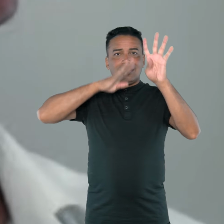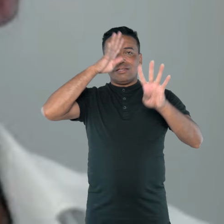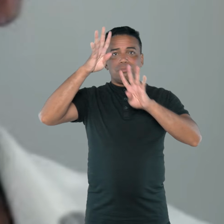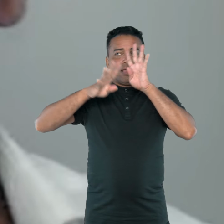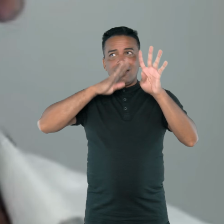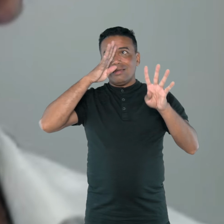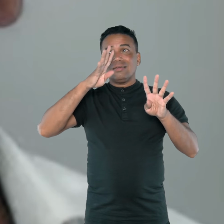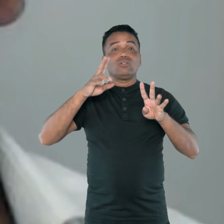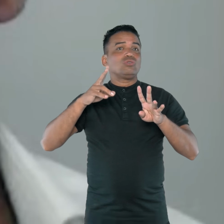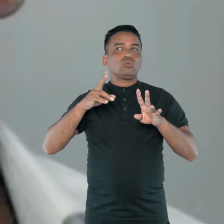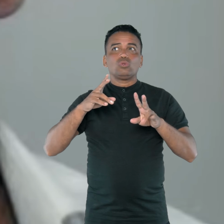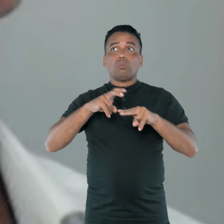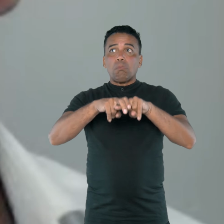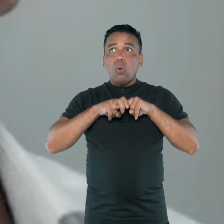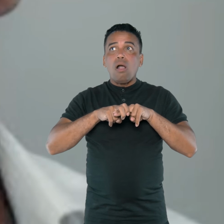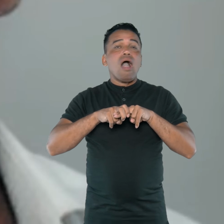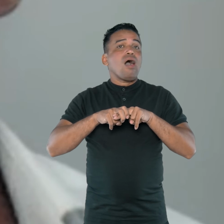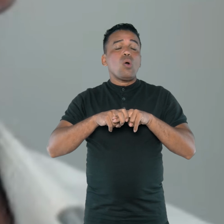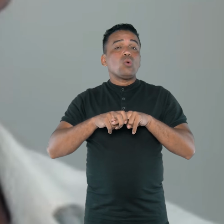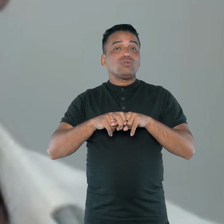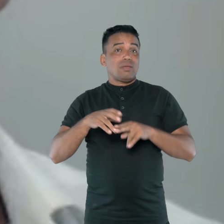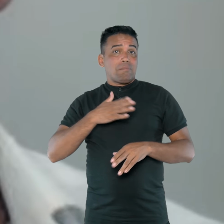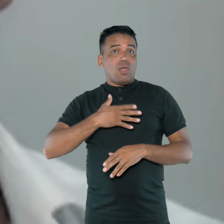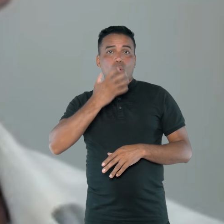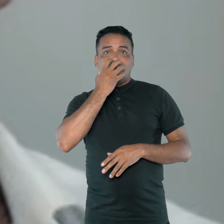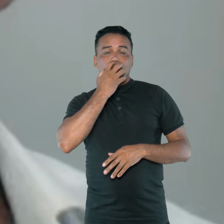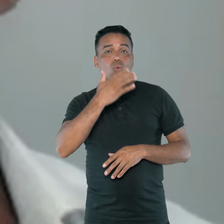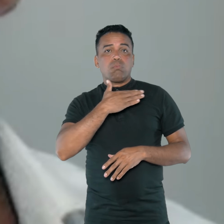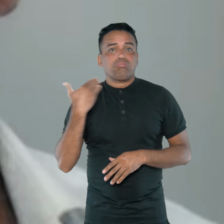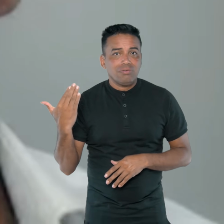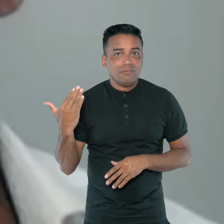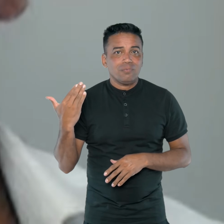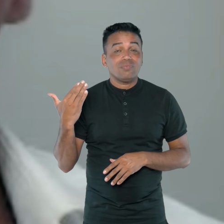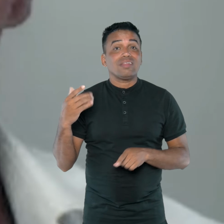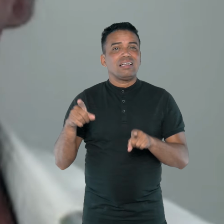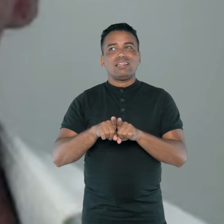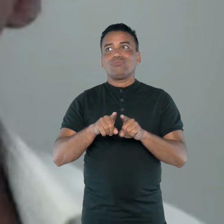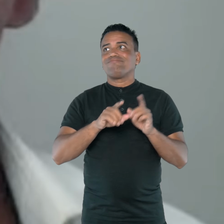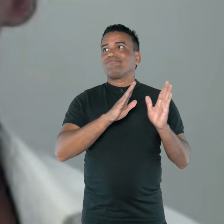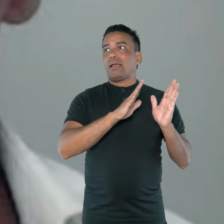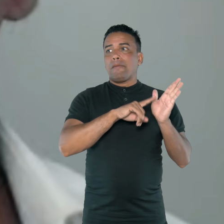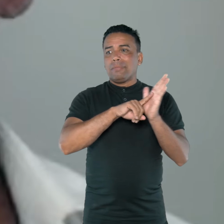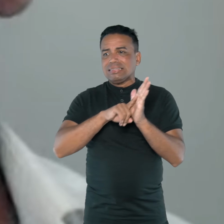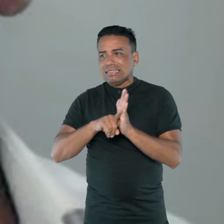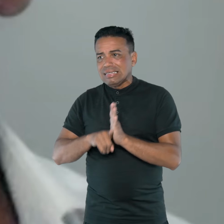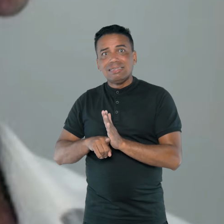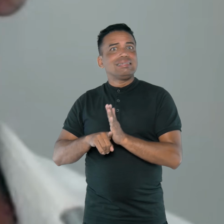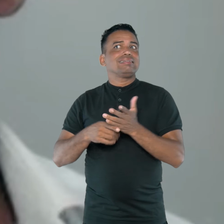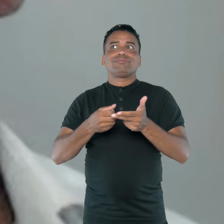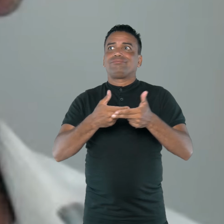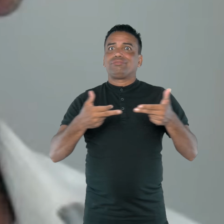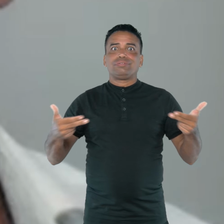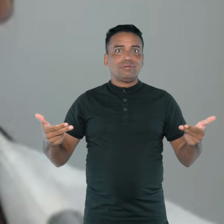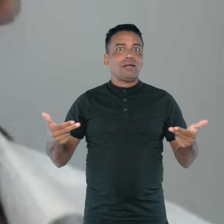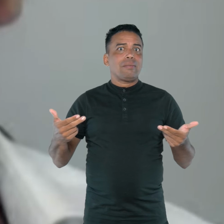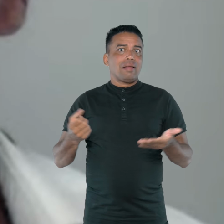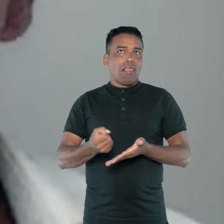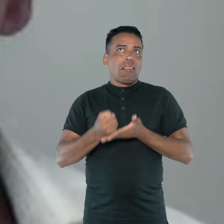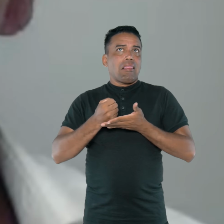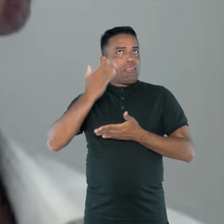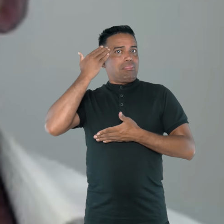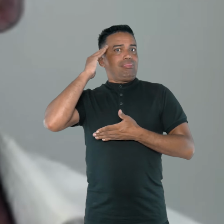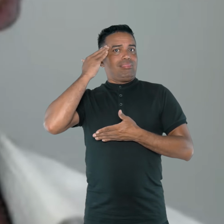causas da vida curta do poema e ainda enfileirou uma bibliografia vasta para me servir de companhia. Coisas de